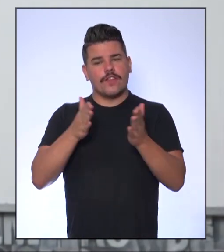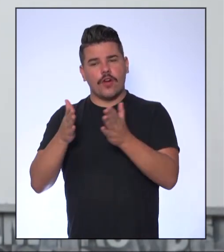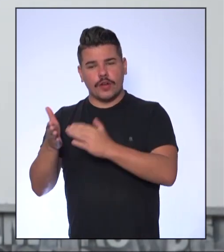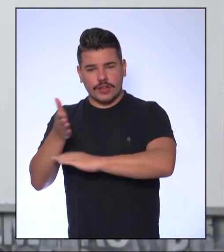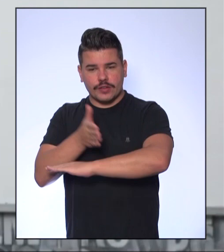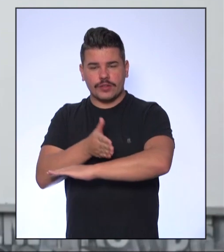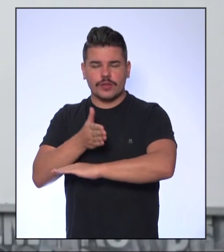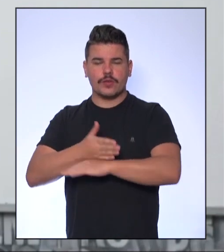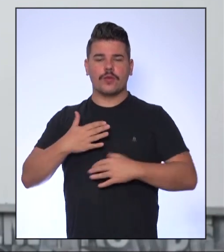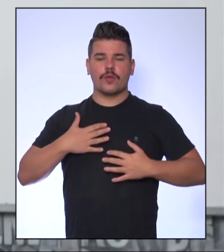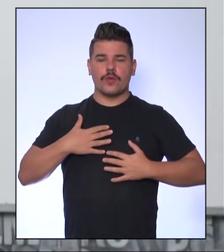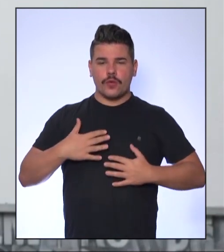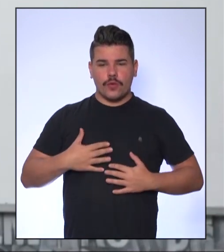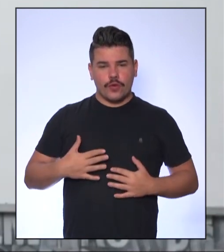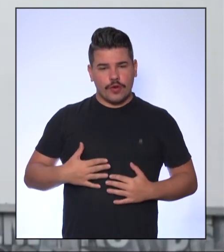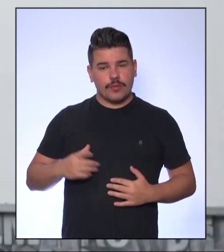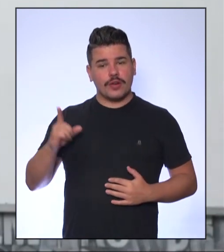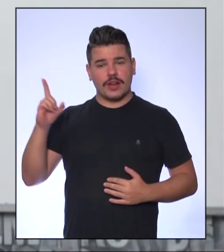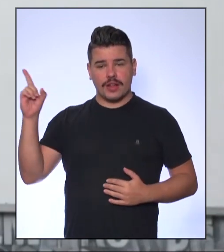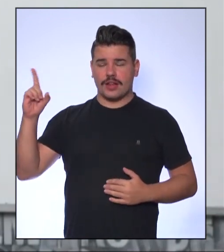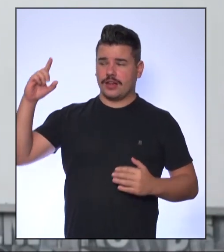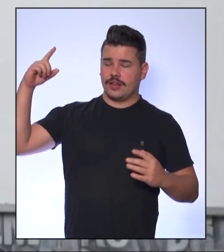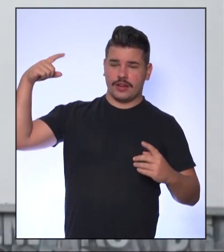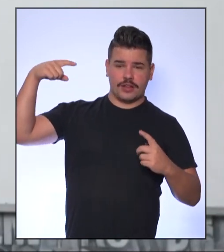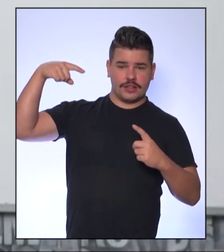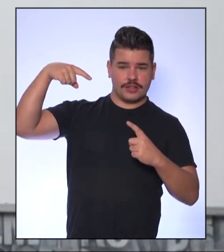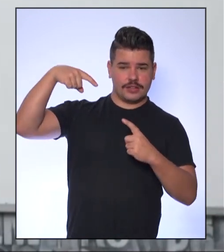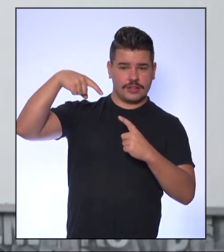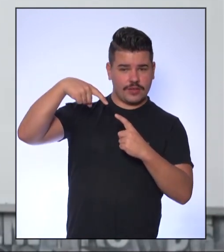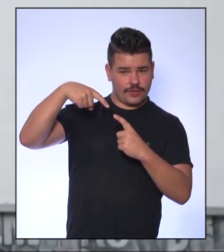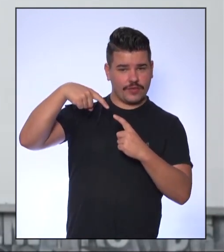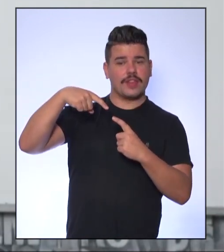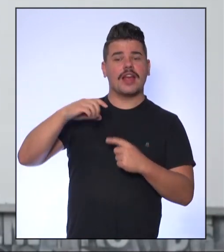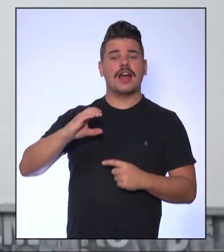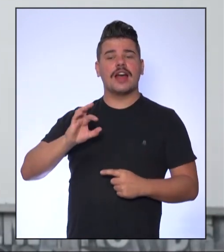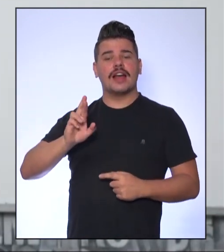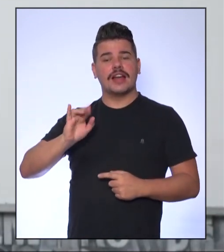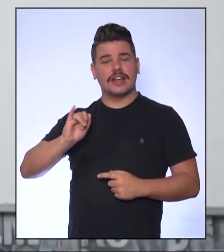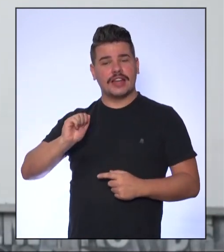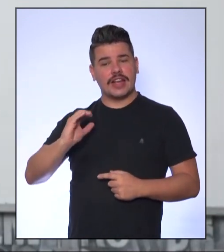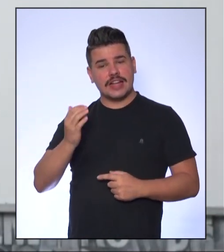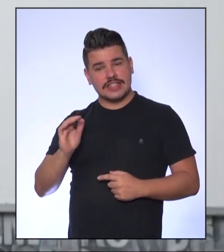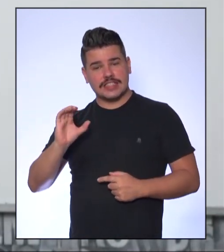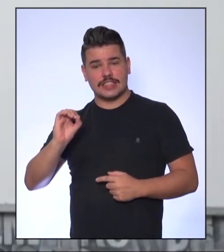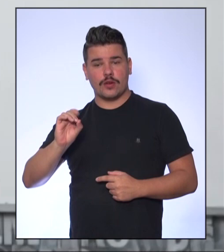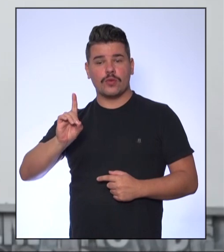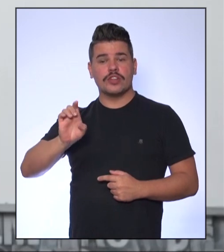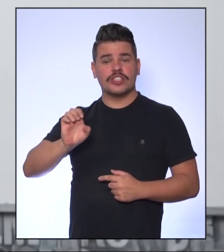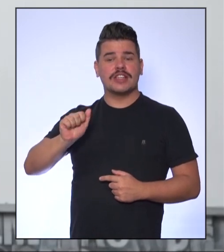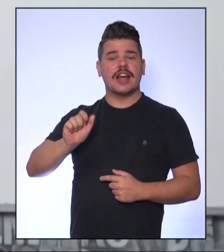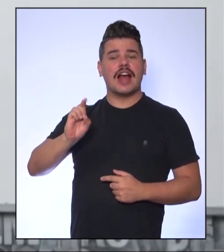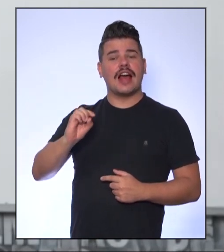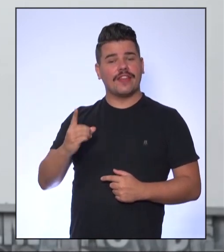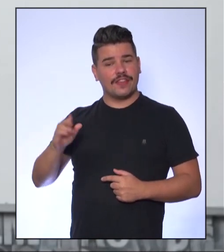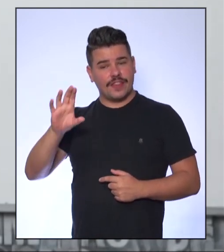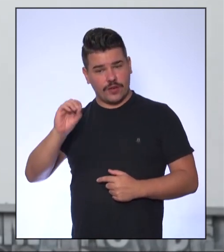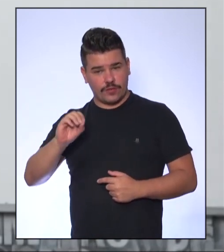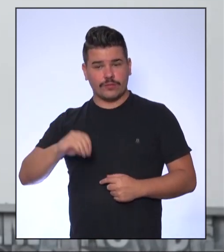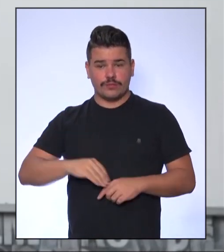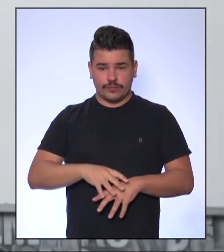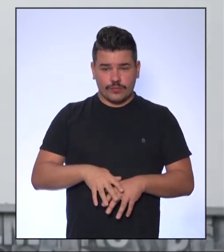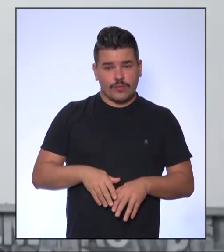A criação de Adão está lá na Capela Sistina, exemplo metódico disso. Então, quando nós começamos a ver esses